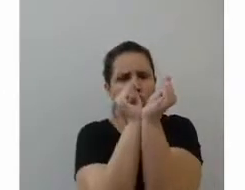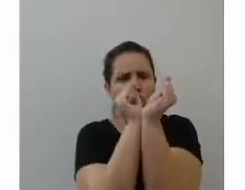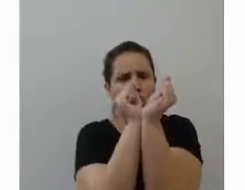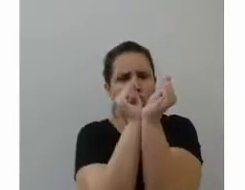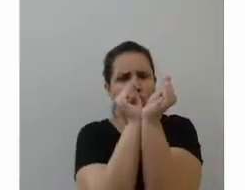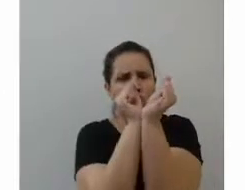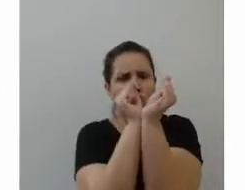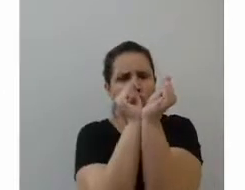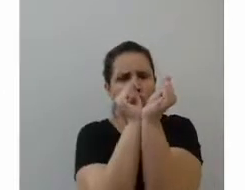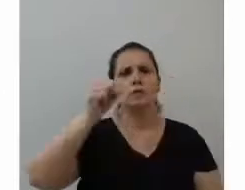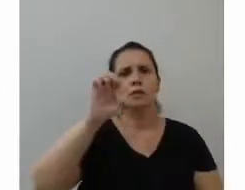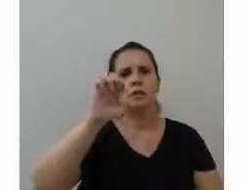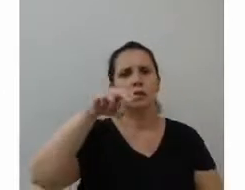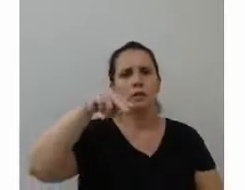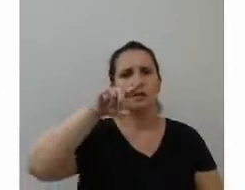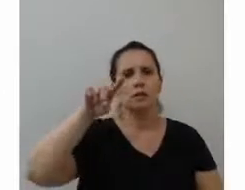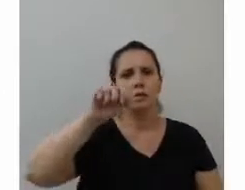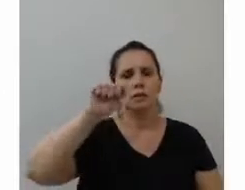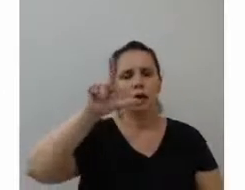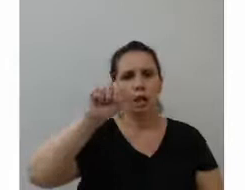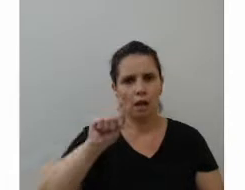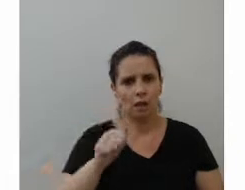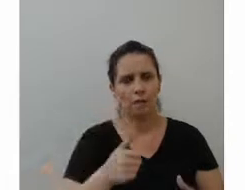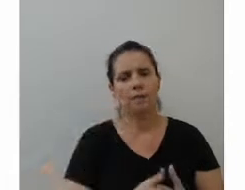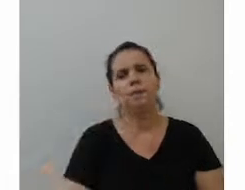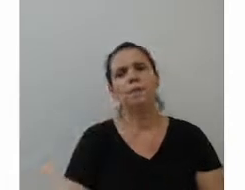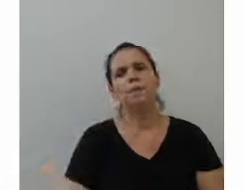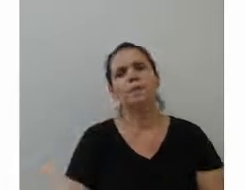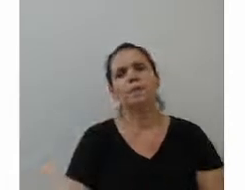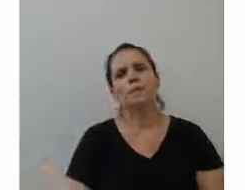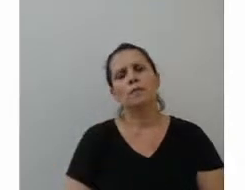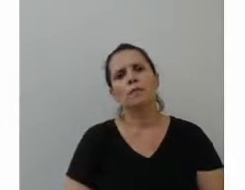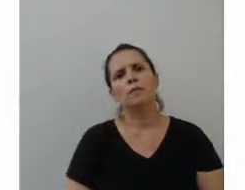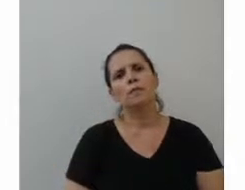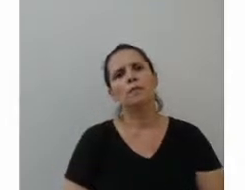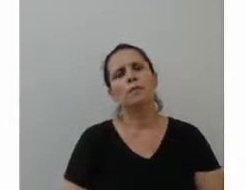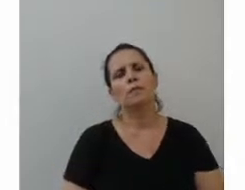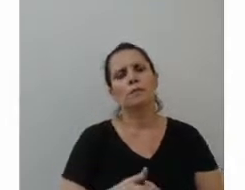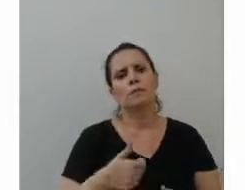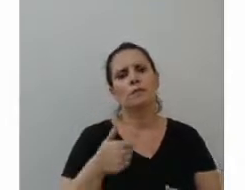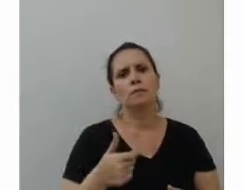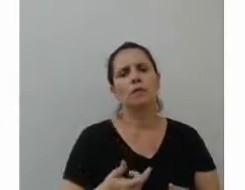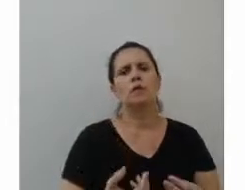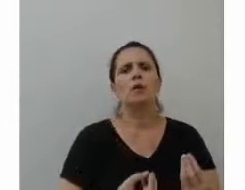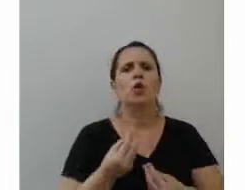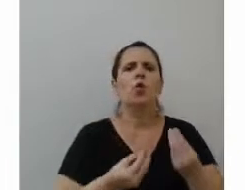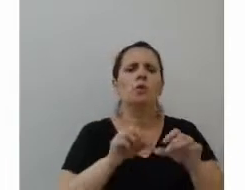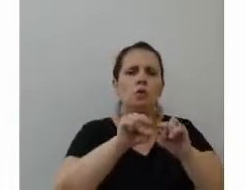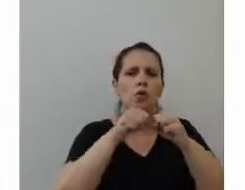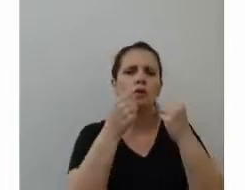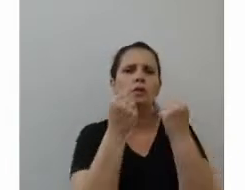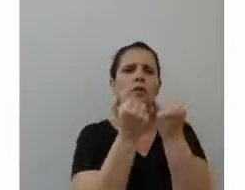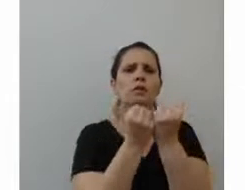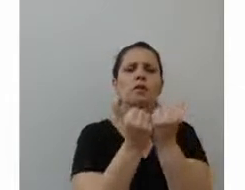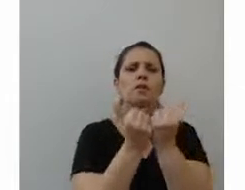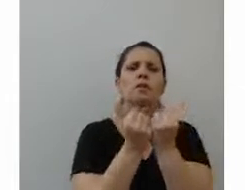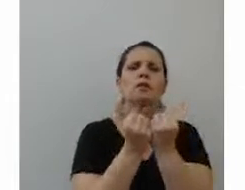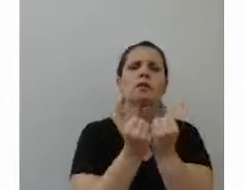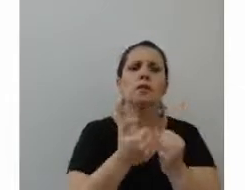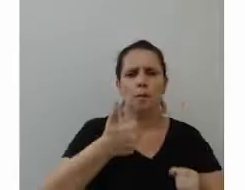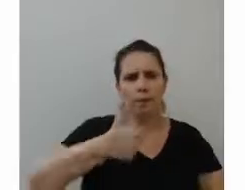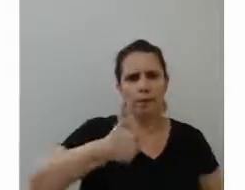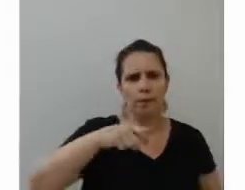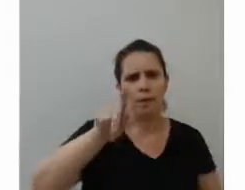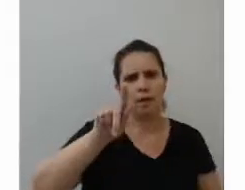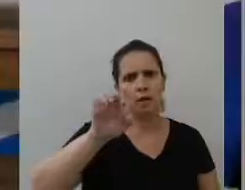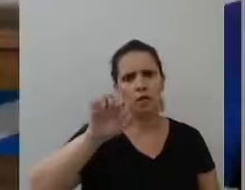do condoreirismo. Até aí tranquilo. Terceira fase, geração condoreira. Vertente social e abolicionista da